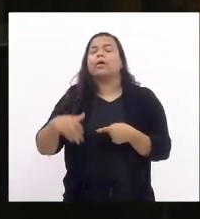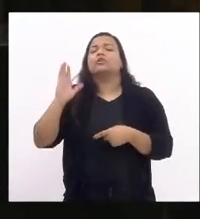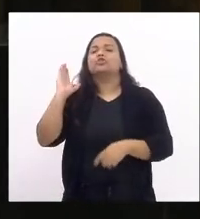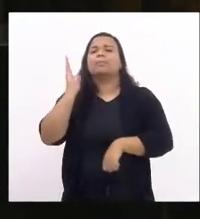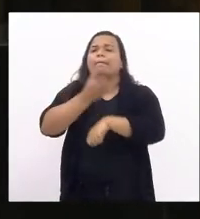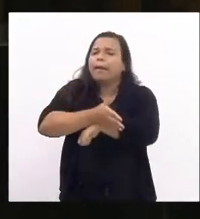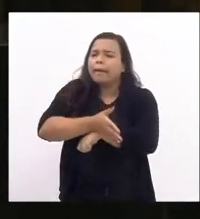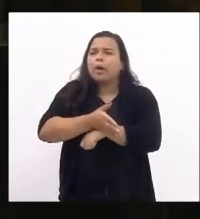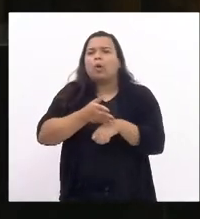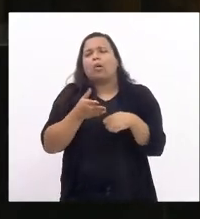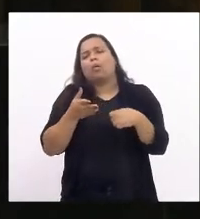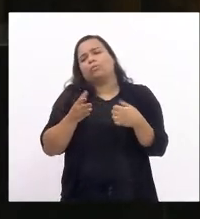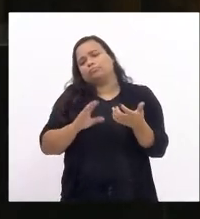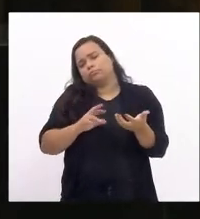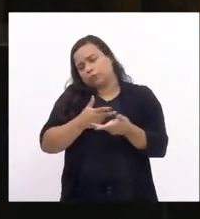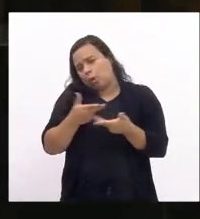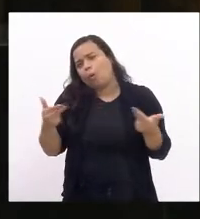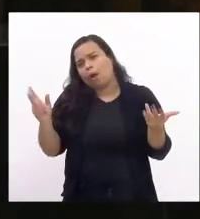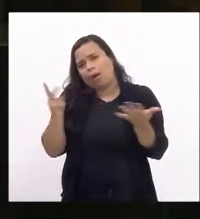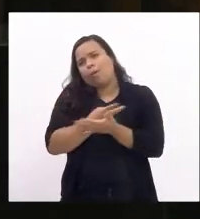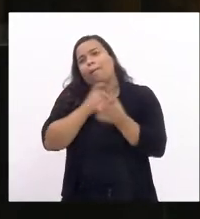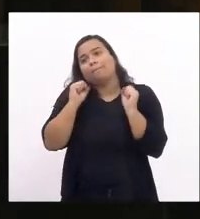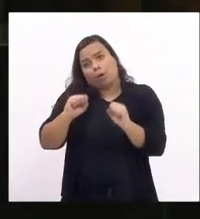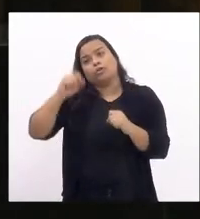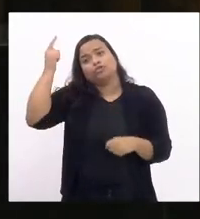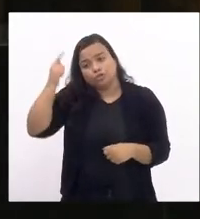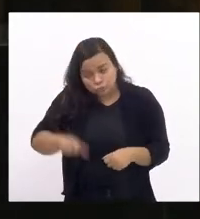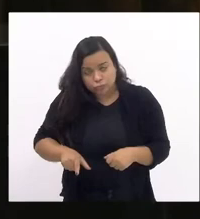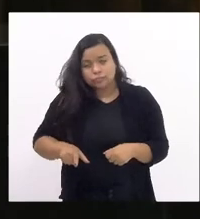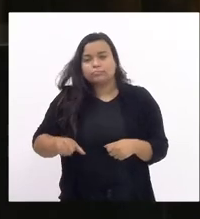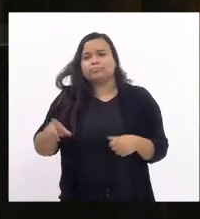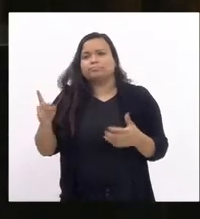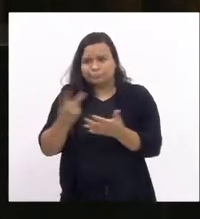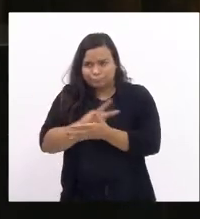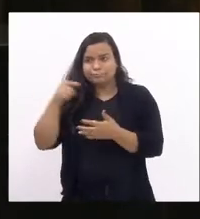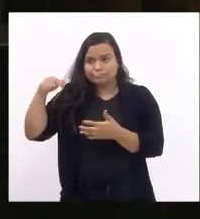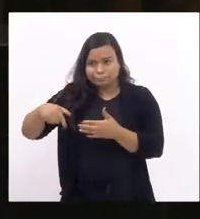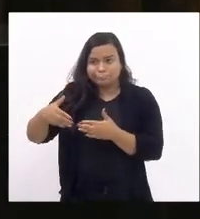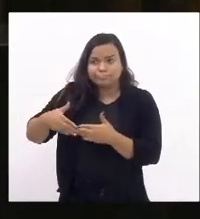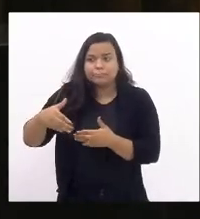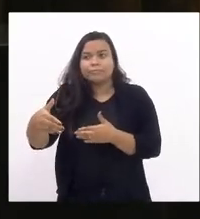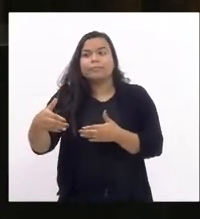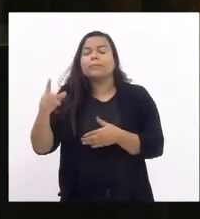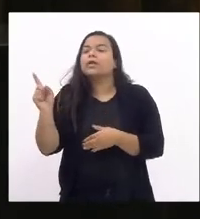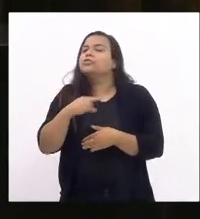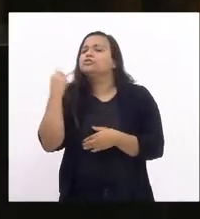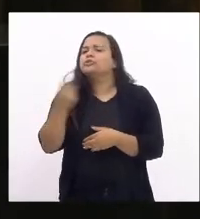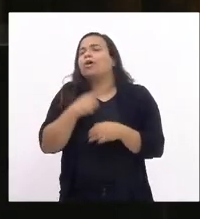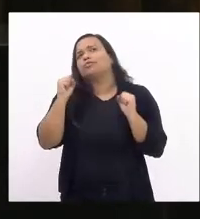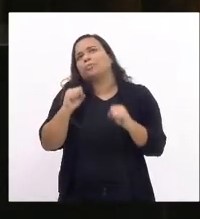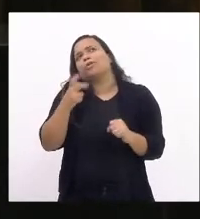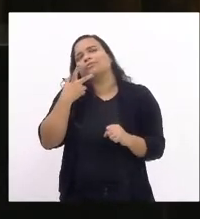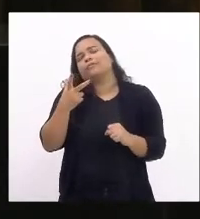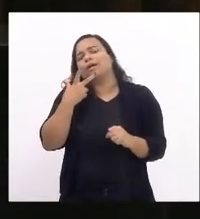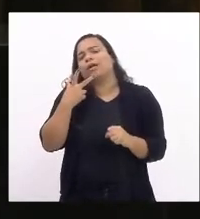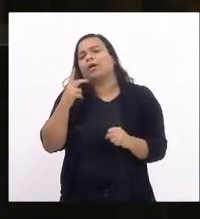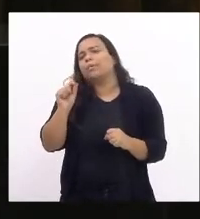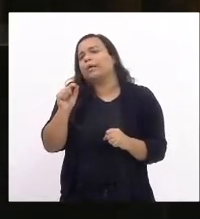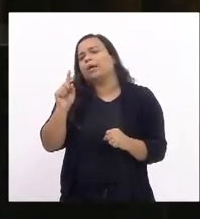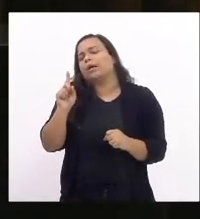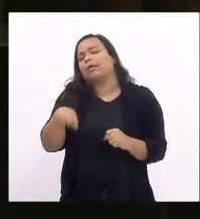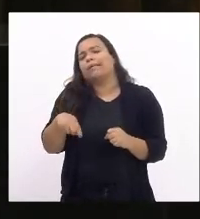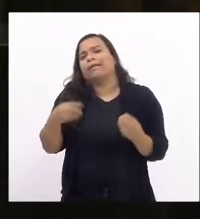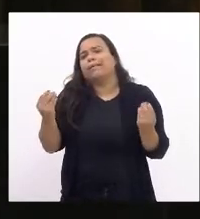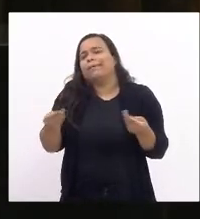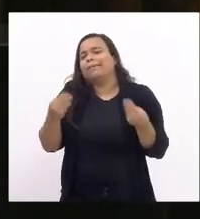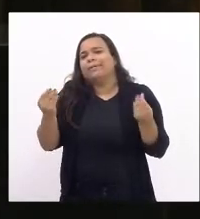de uma situação que pode vir a se repetir também daqui para frente, a gente está dizendo o quanto que não há